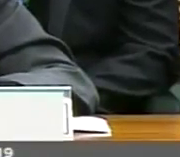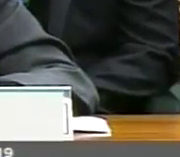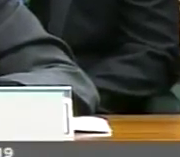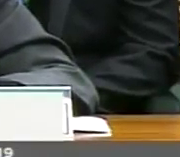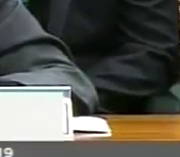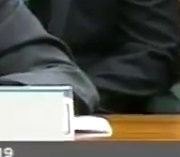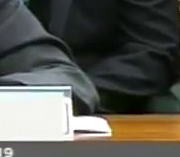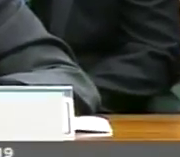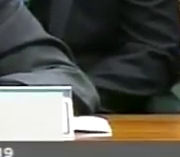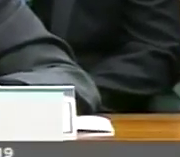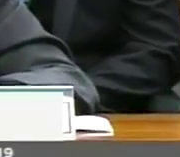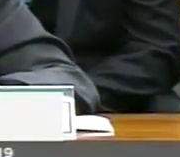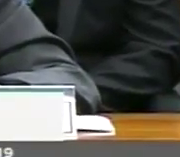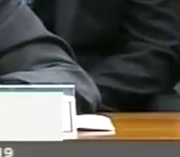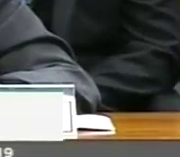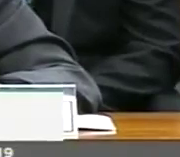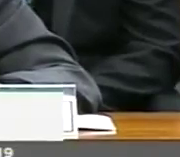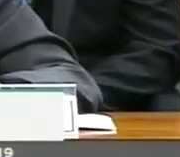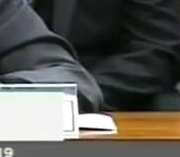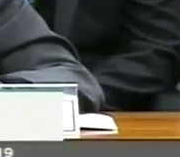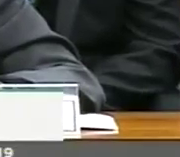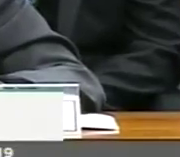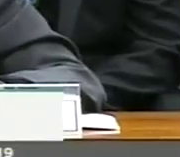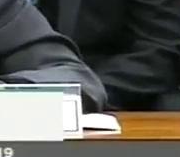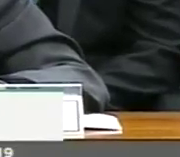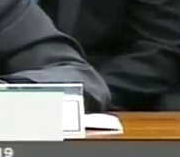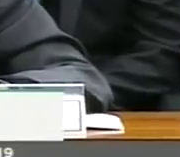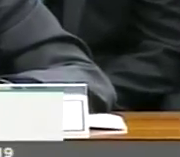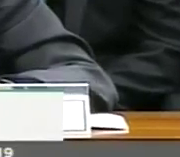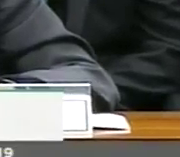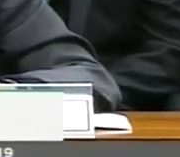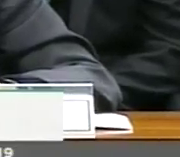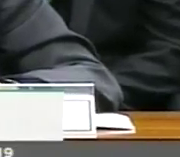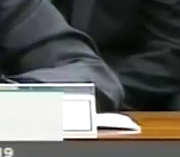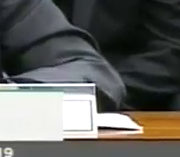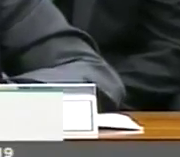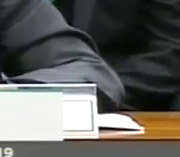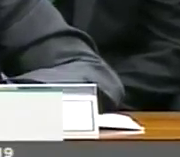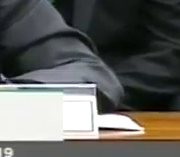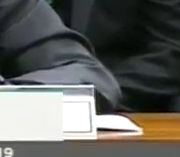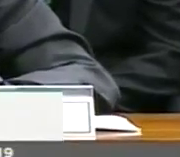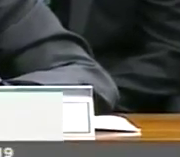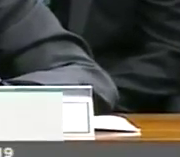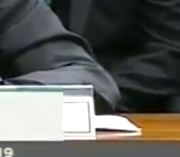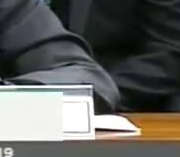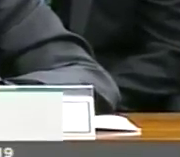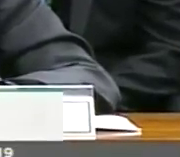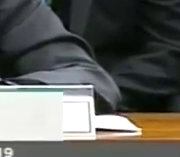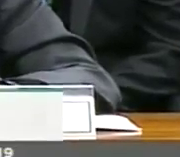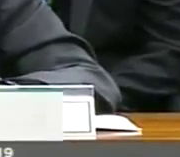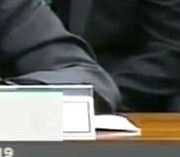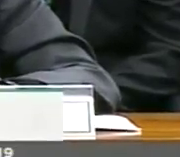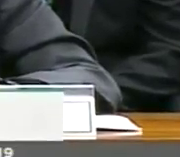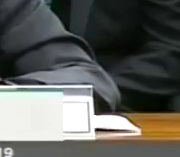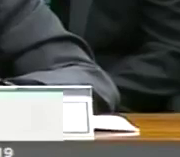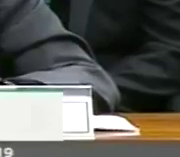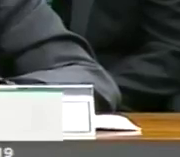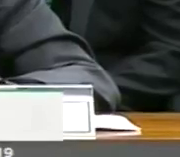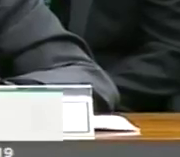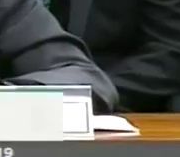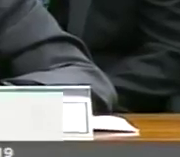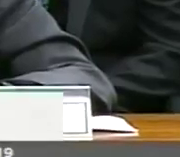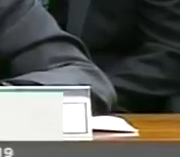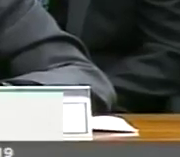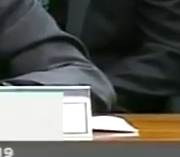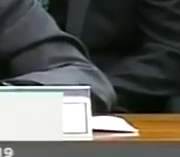Eventual dúvida, se existisse, o que não é o caso, diante de fortes indícios, não militaria